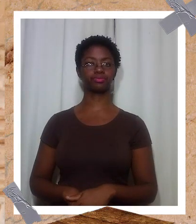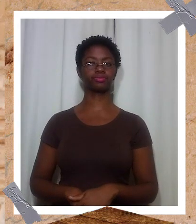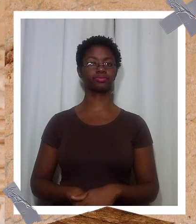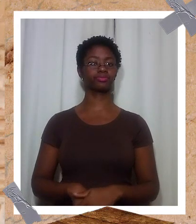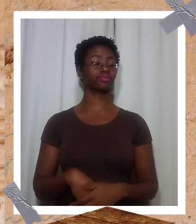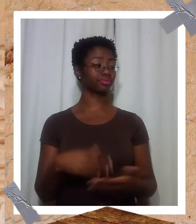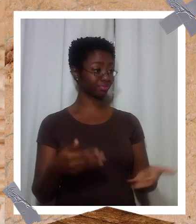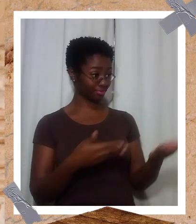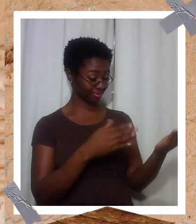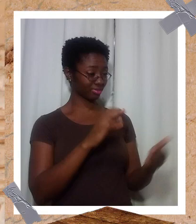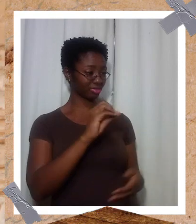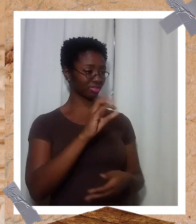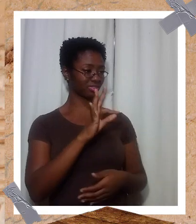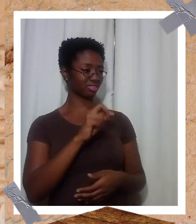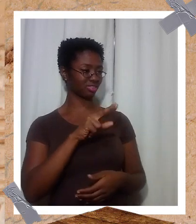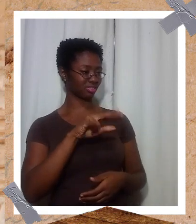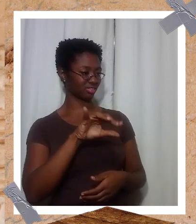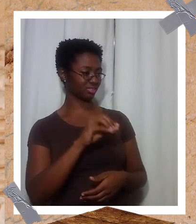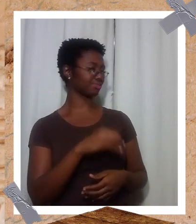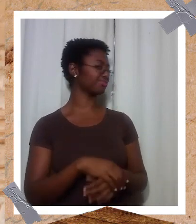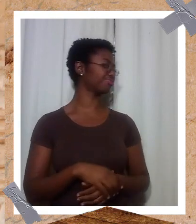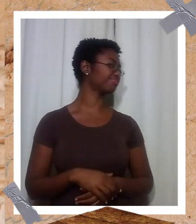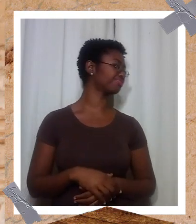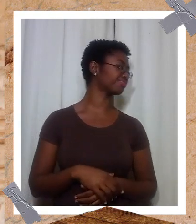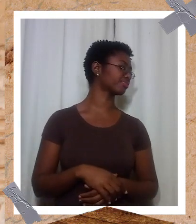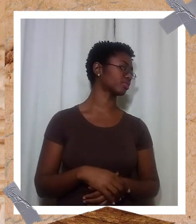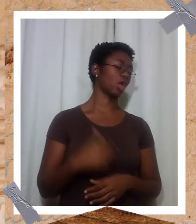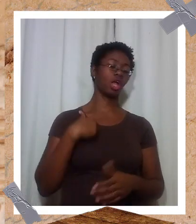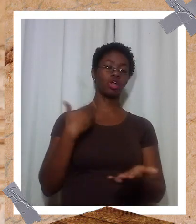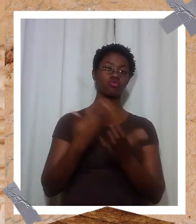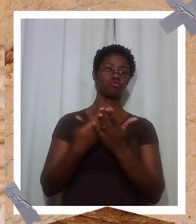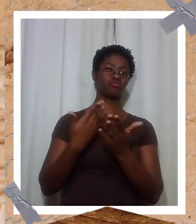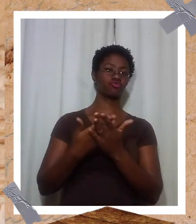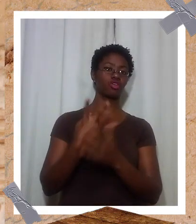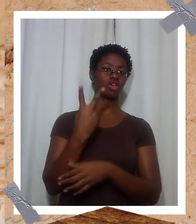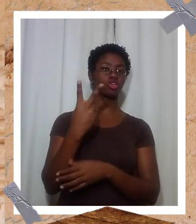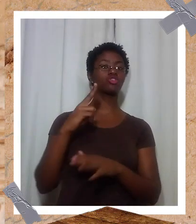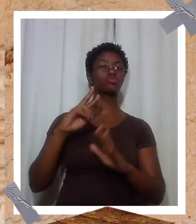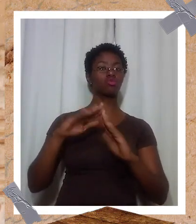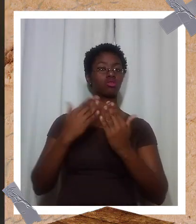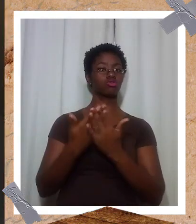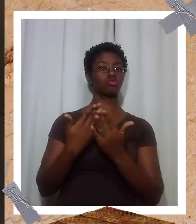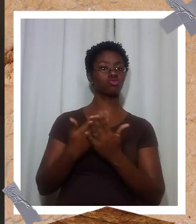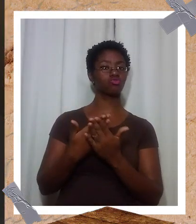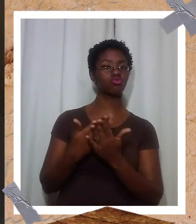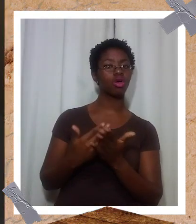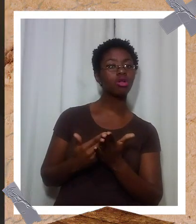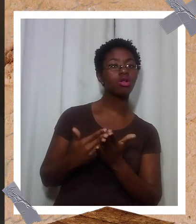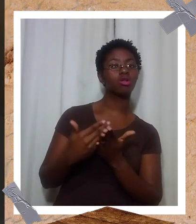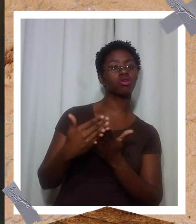Otávio? Bom, eu estudei em 2 escolas, assim, no início da minha